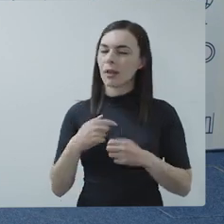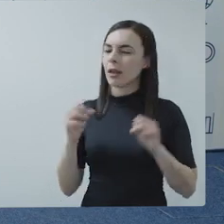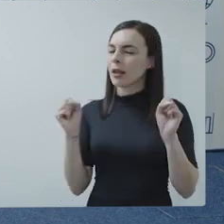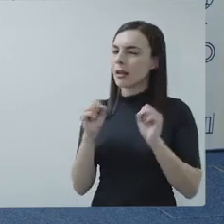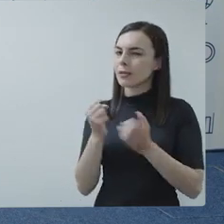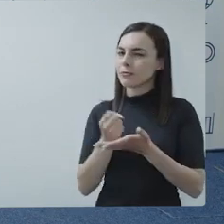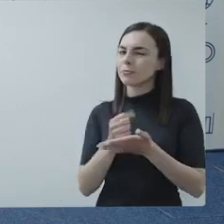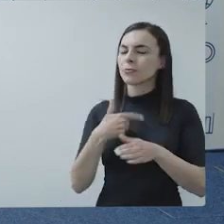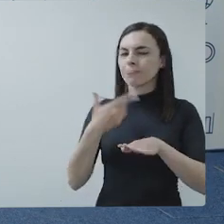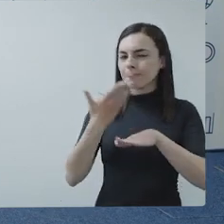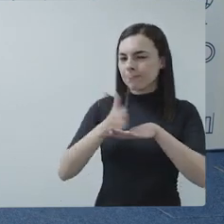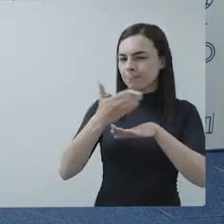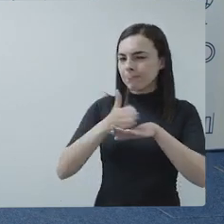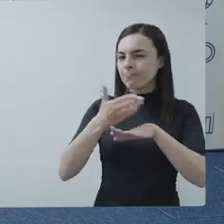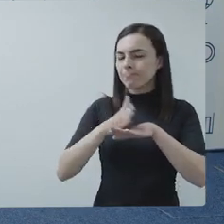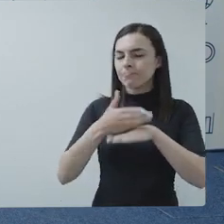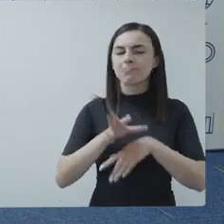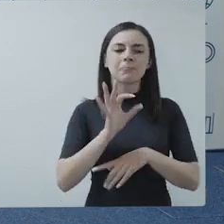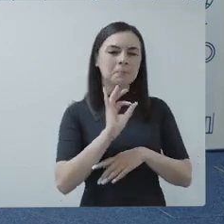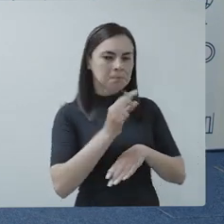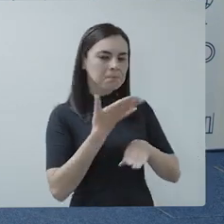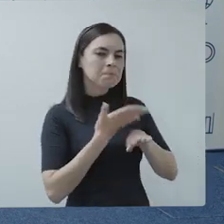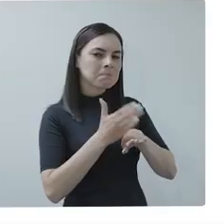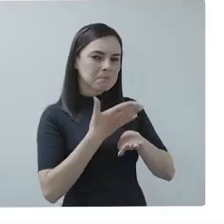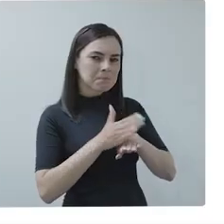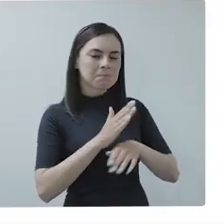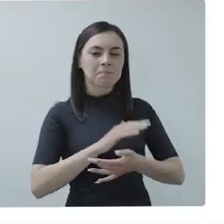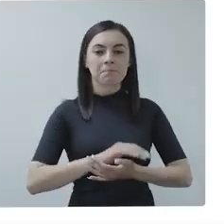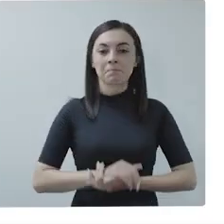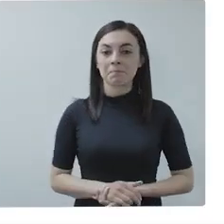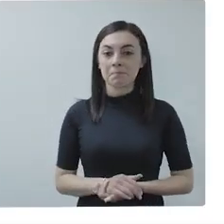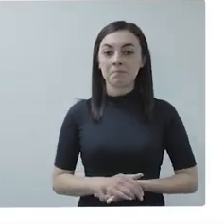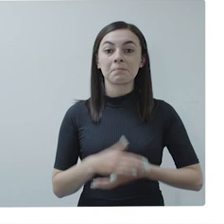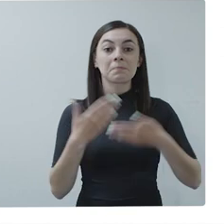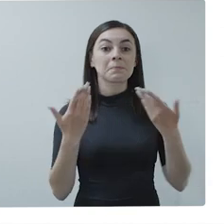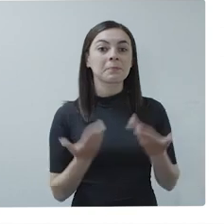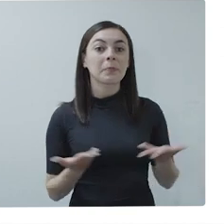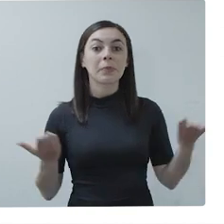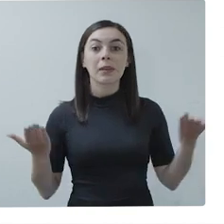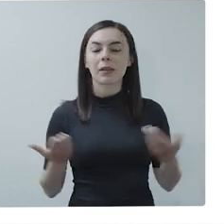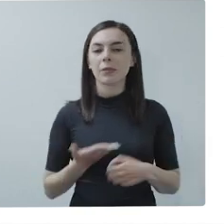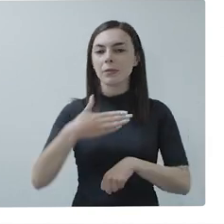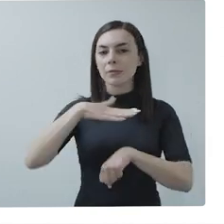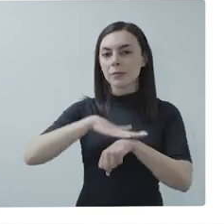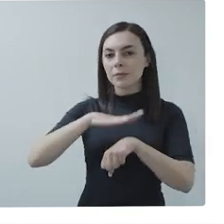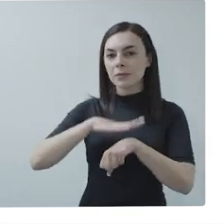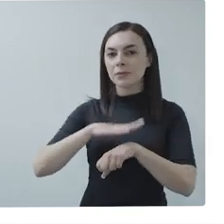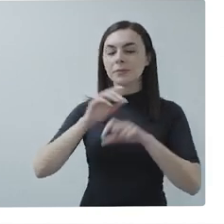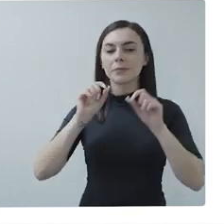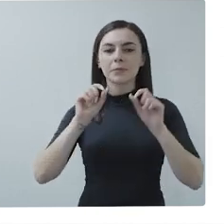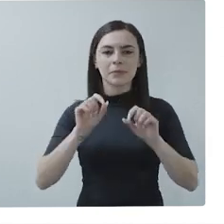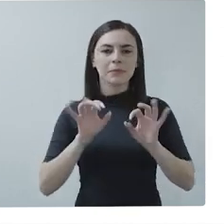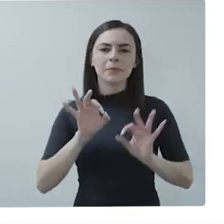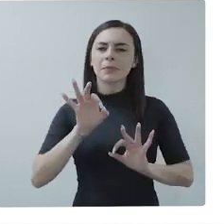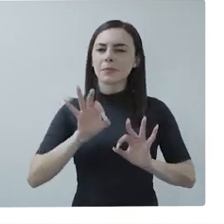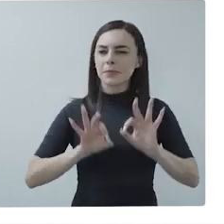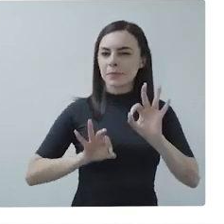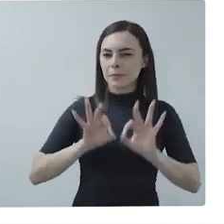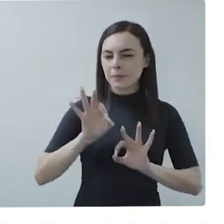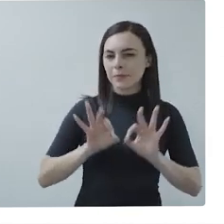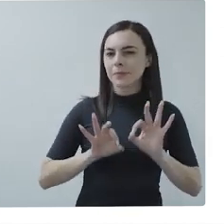mais. Isso, treina em casa, tá bom, professora? Então, agora chegou a hora de a gente montar